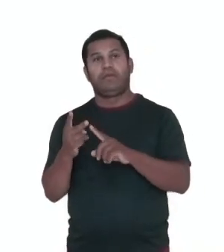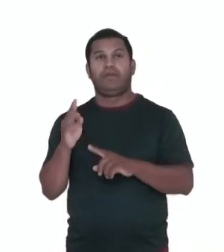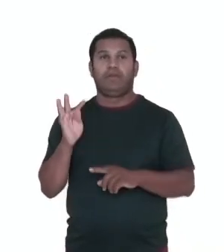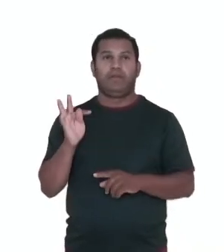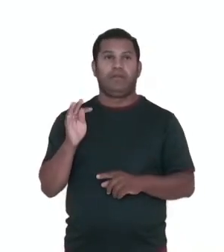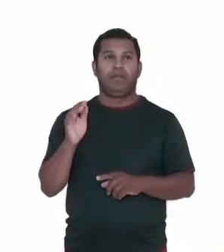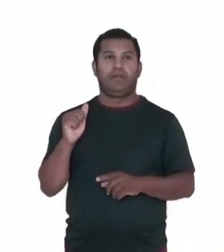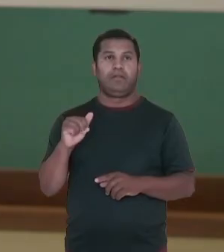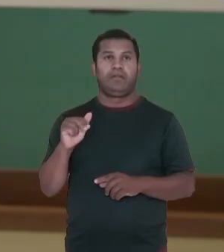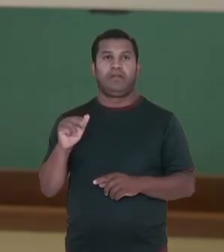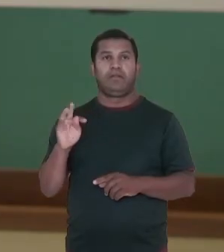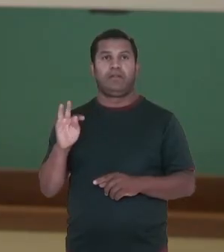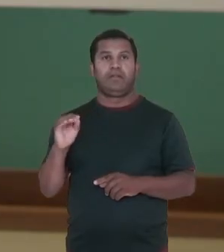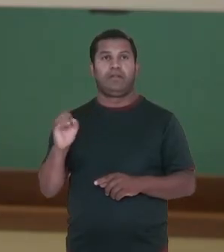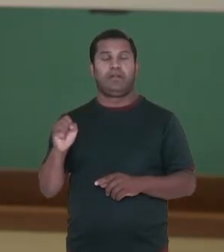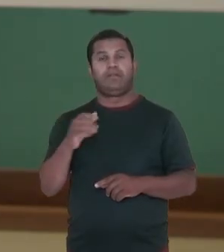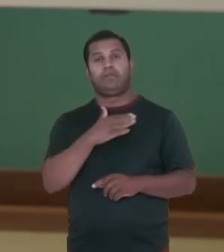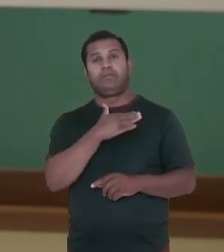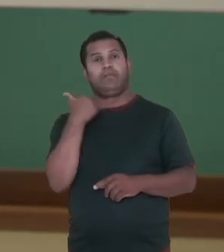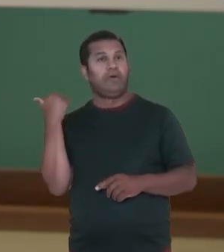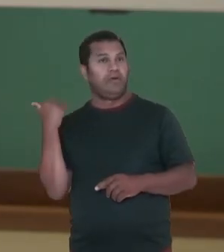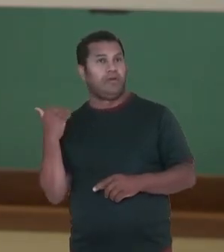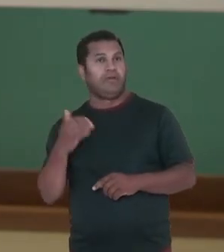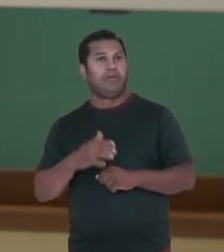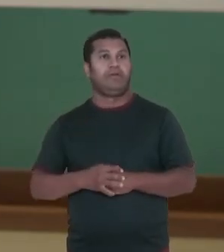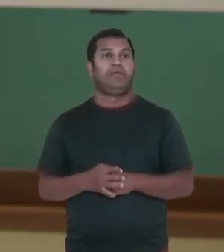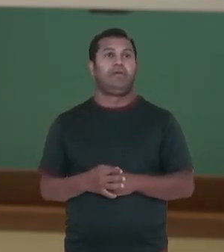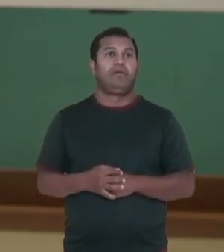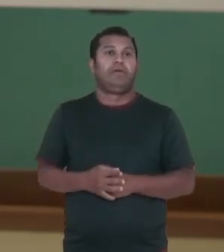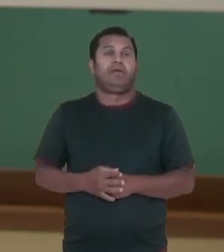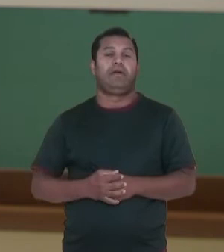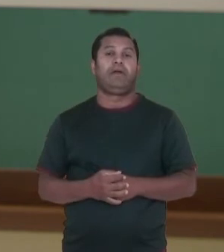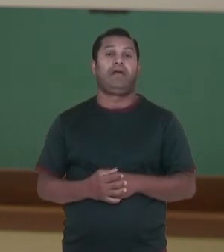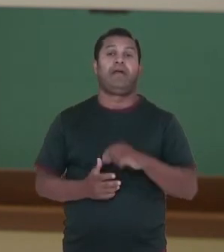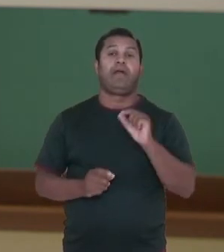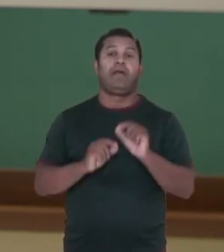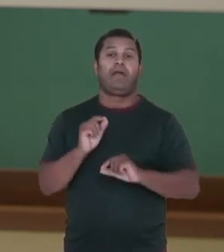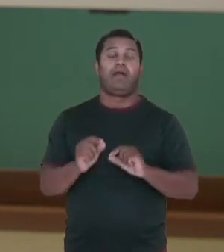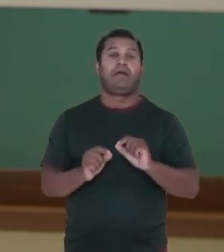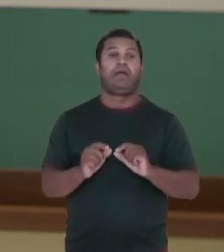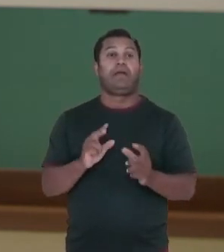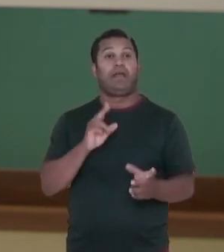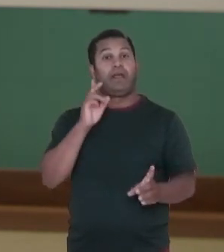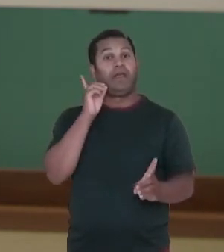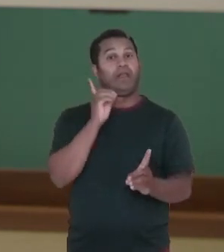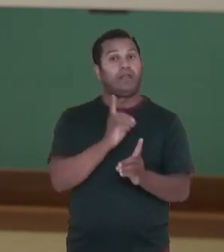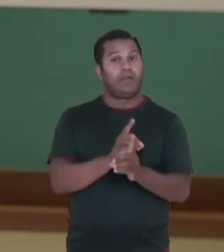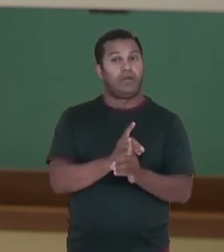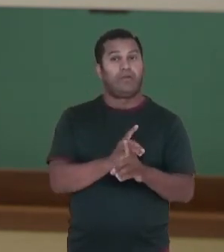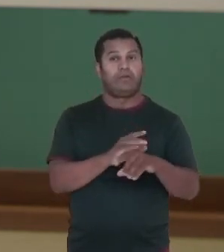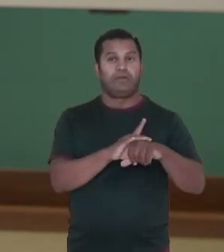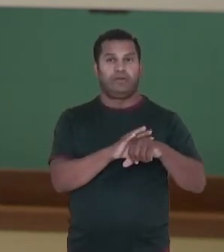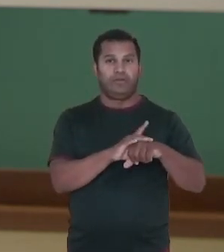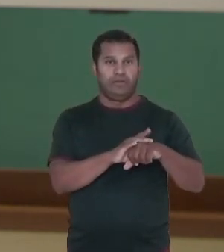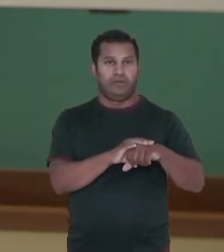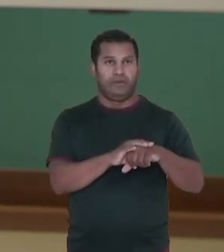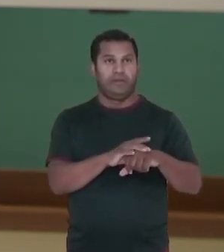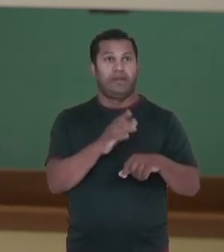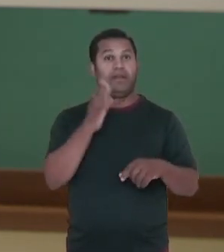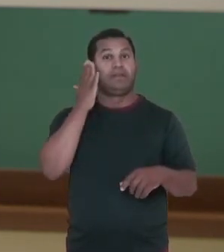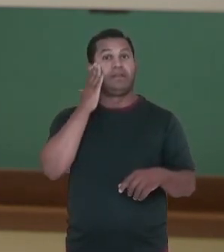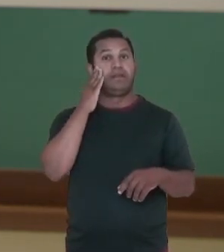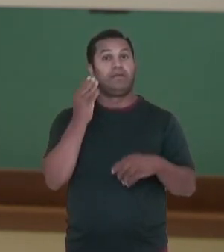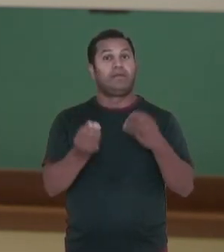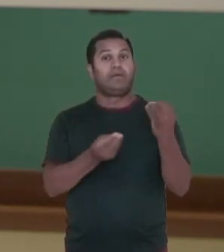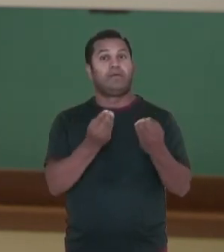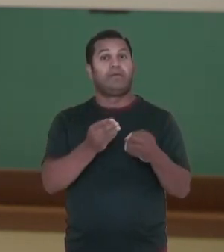pessoa, algo aconteceu nela e ela ficou doente e essa doença levou à morte. É chamada de ortotanásia, uma